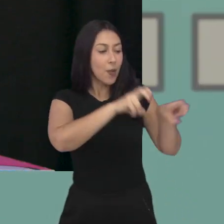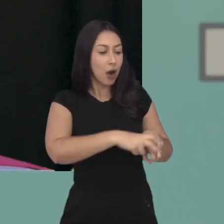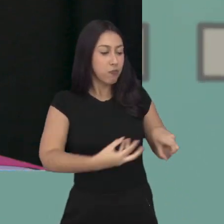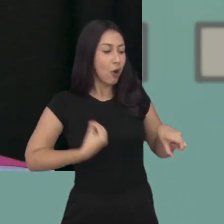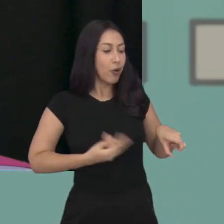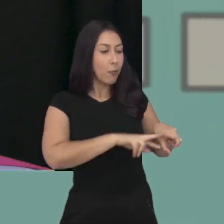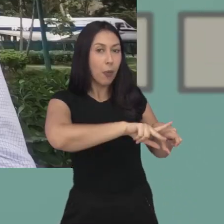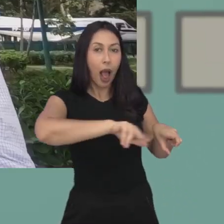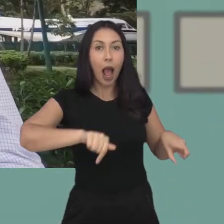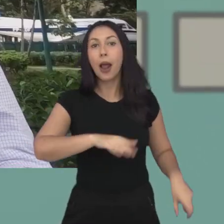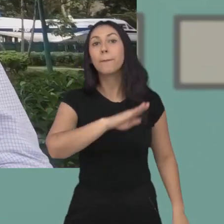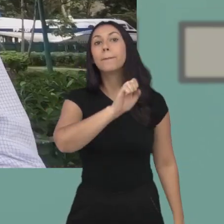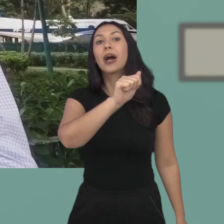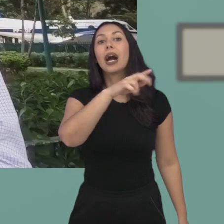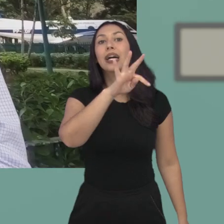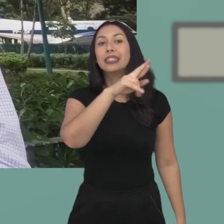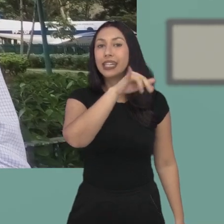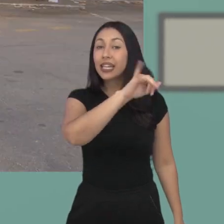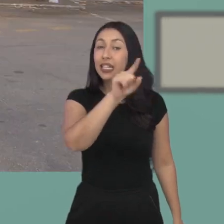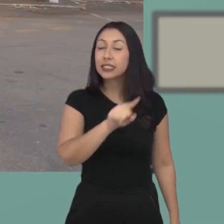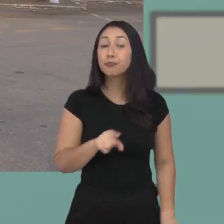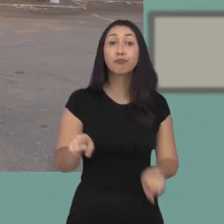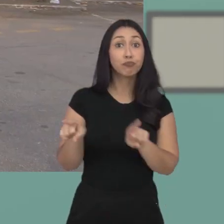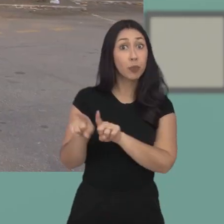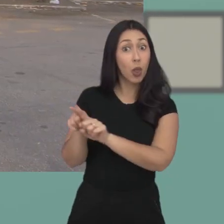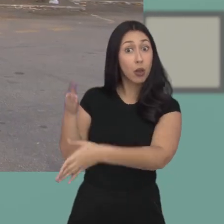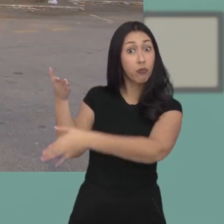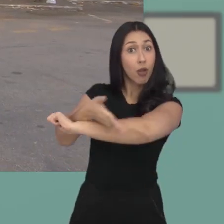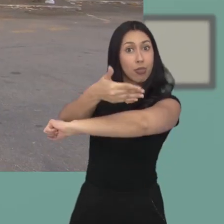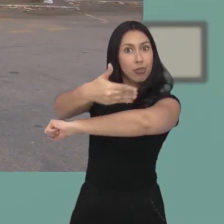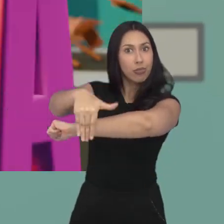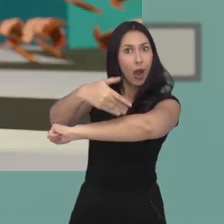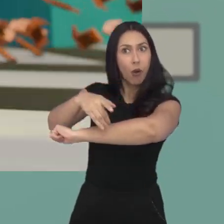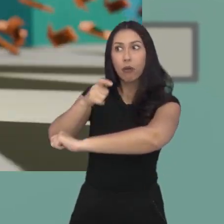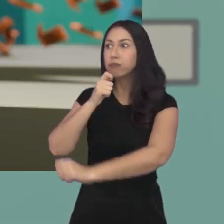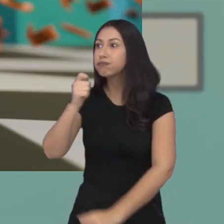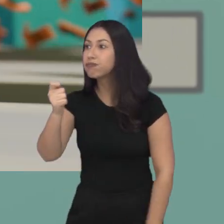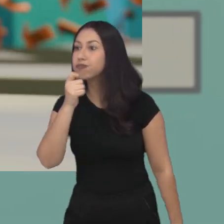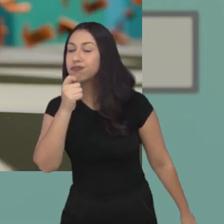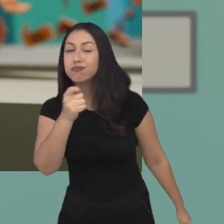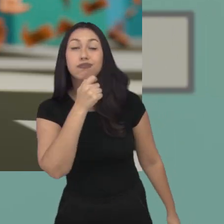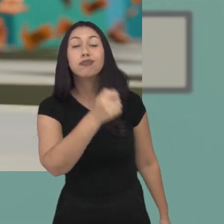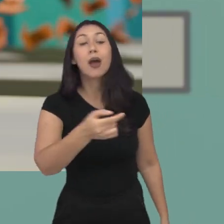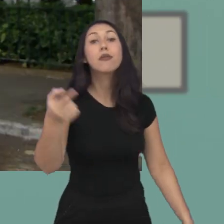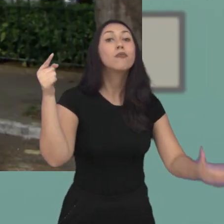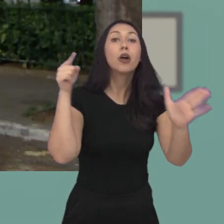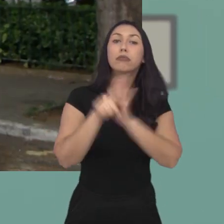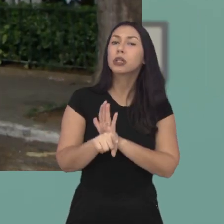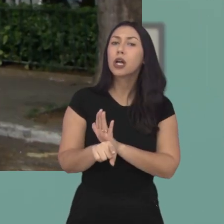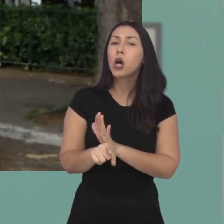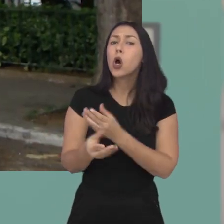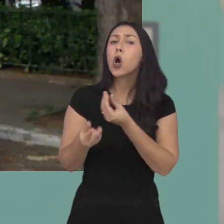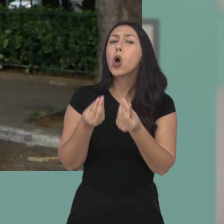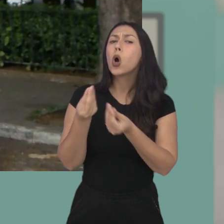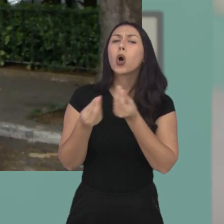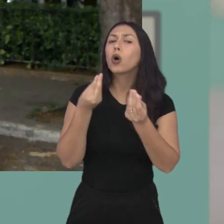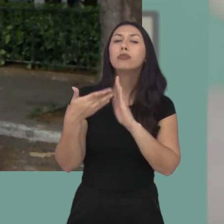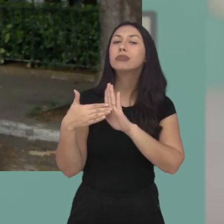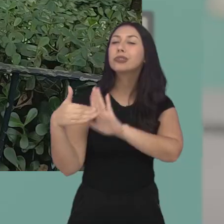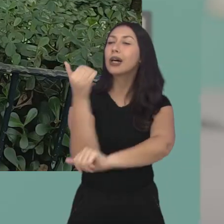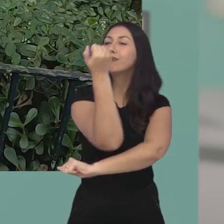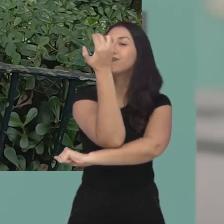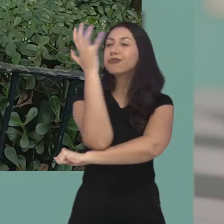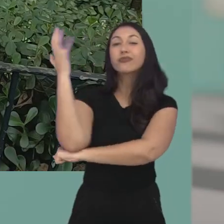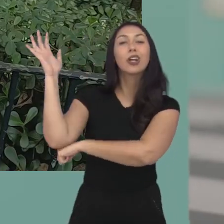Beatriz Carvalho. O microfone do Tá Ligado saiu do estúdio no quadro Tá na Rua para saber o que você faz